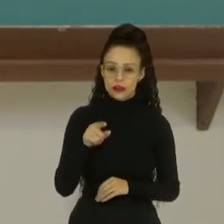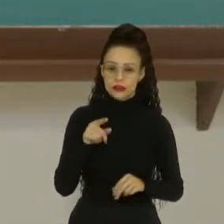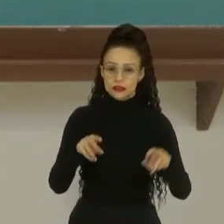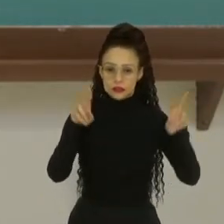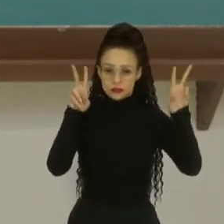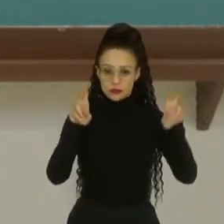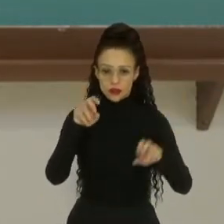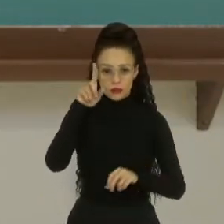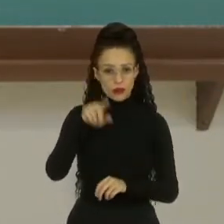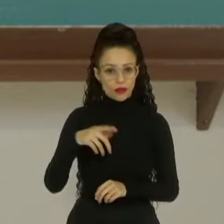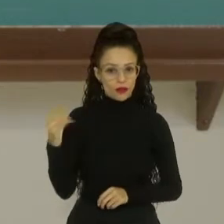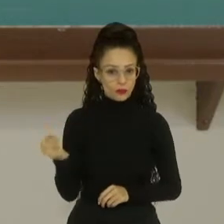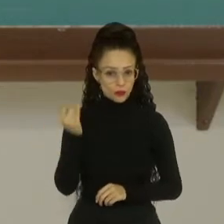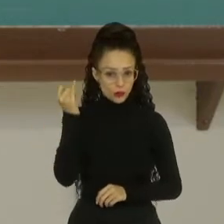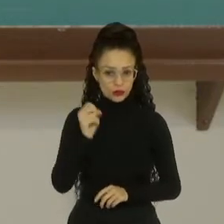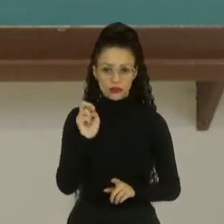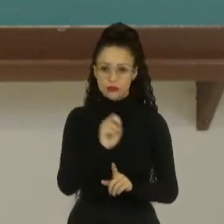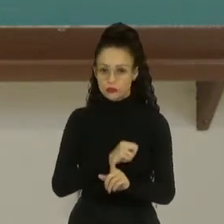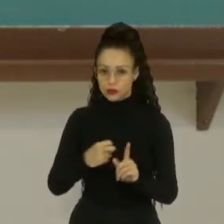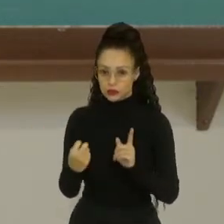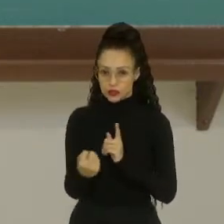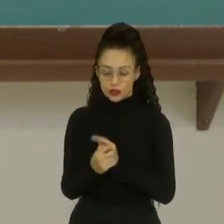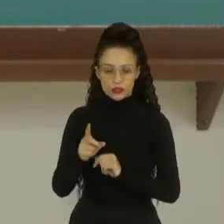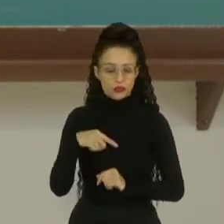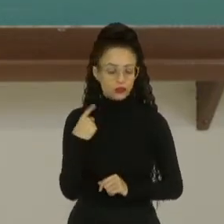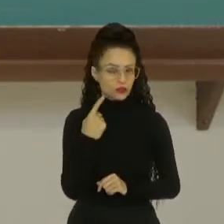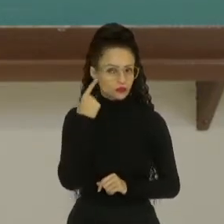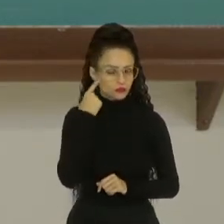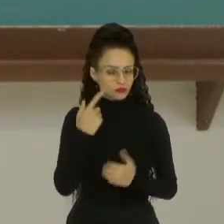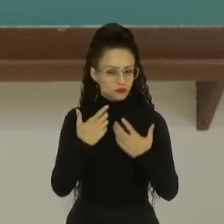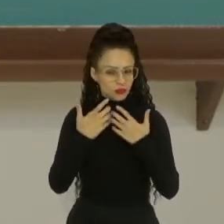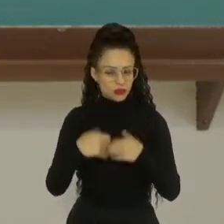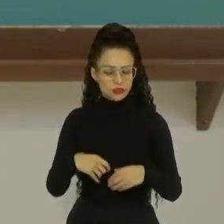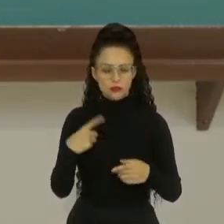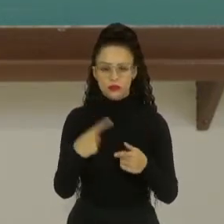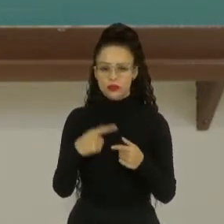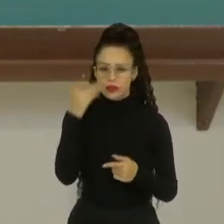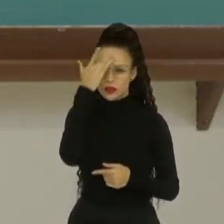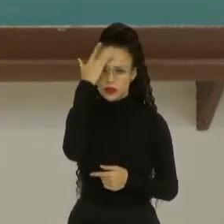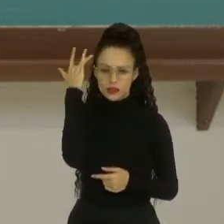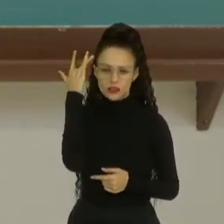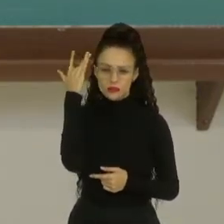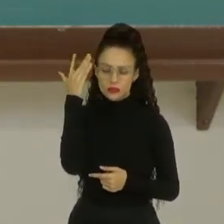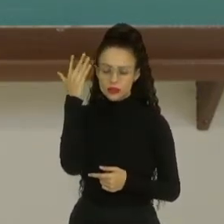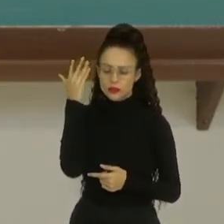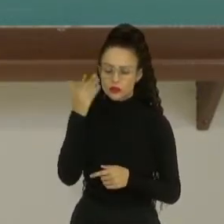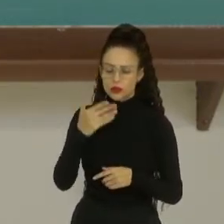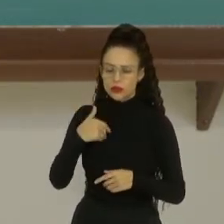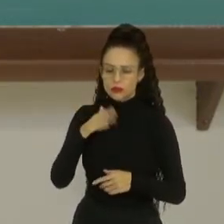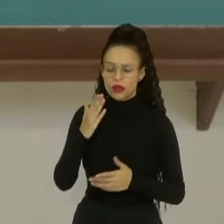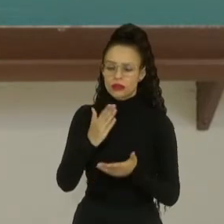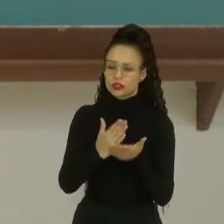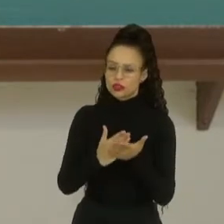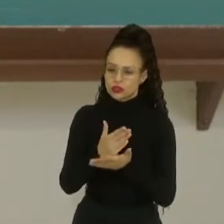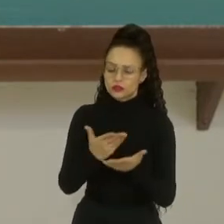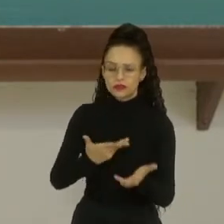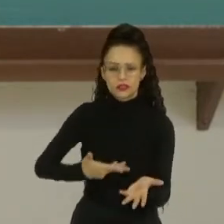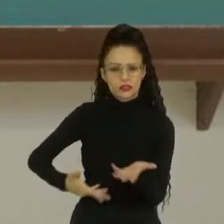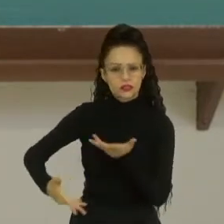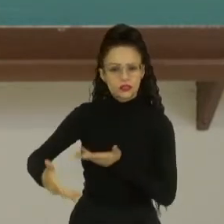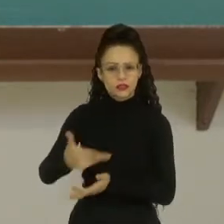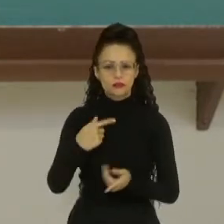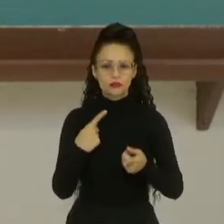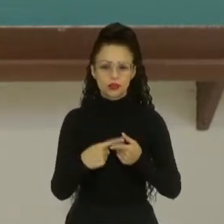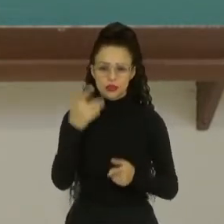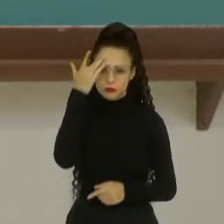é muito relevante para a sociedade, nos faz pensar. Por que as pessoas não dividem um pouco mais? Por que as pessoas